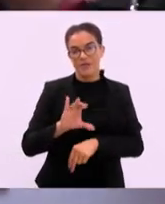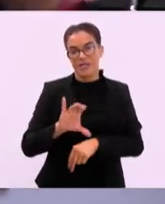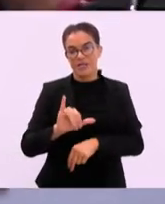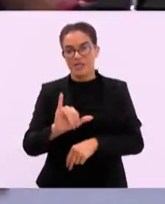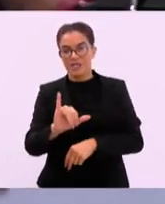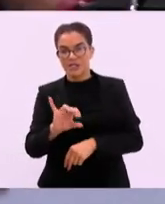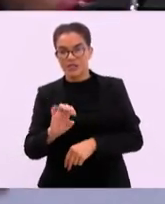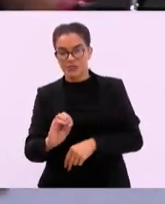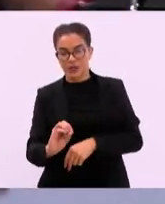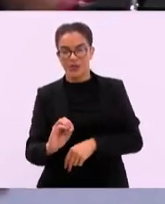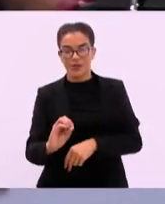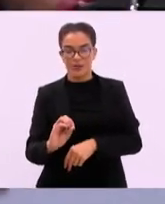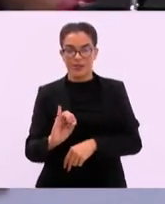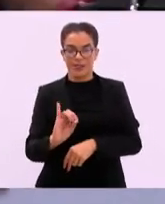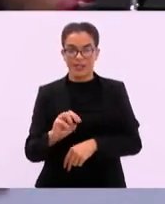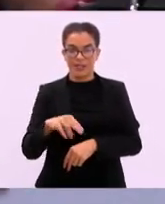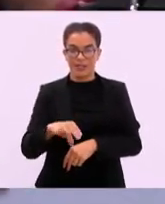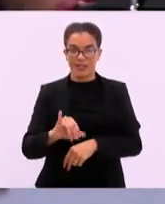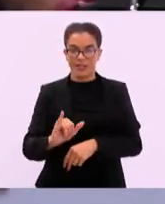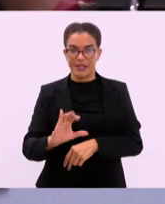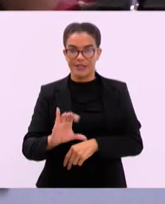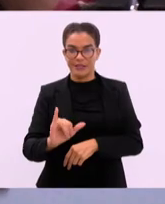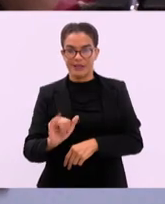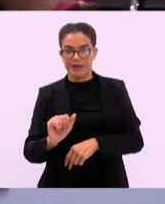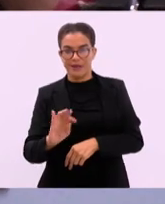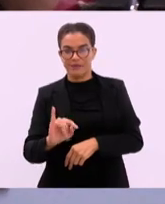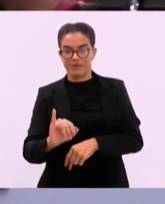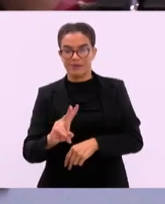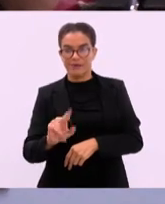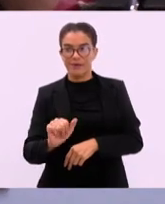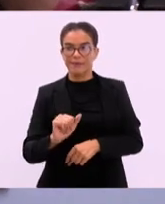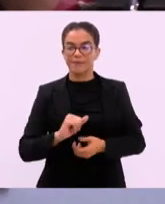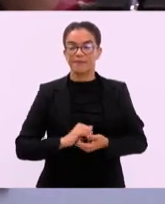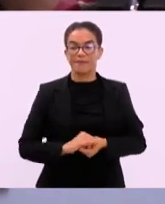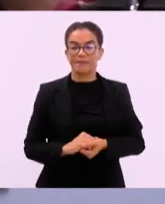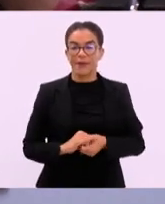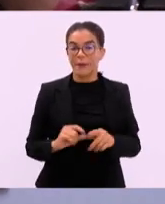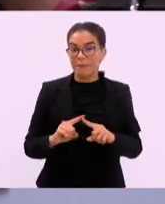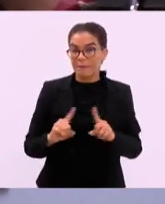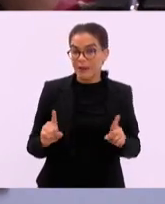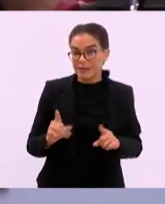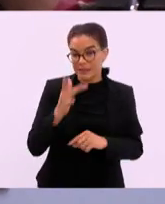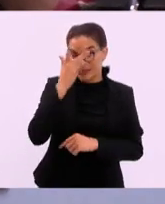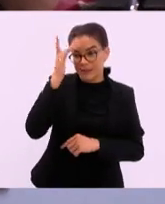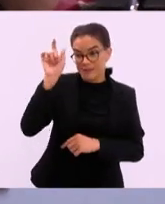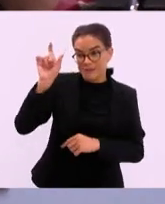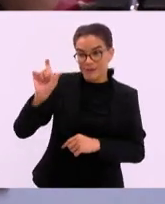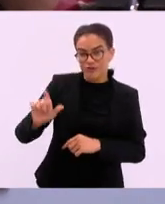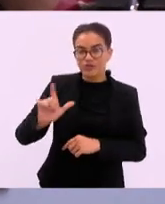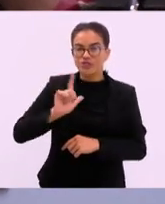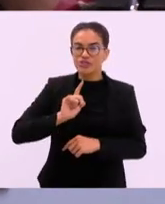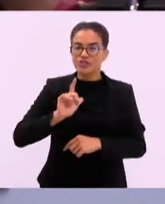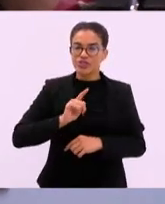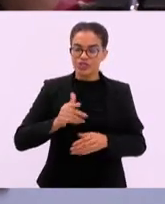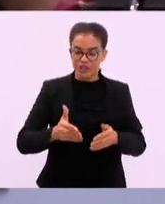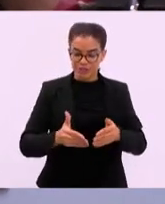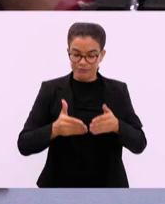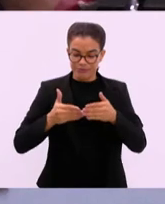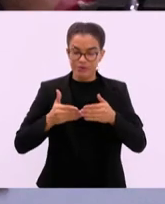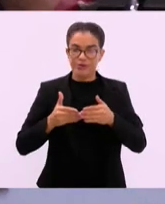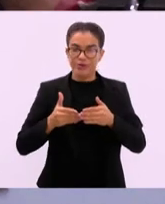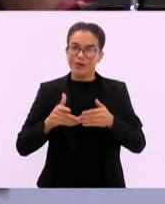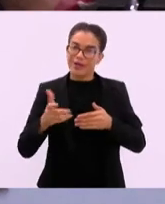E o que está acontecendo agora? O cidadão que tinha o benefício dessa lei quer emplacar o carro,